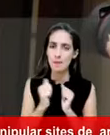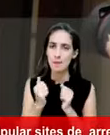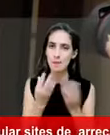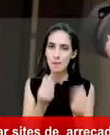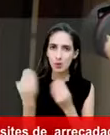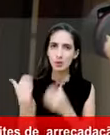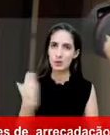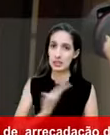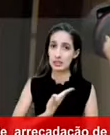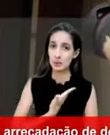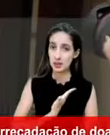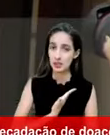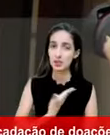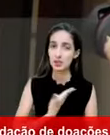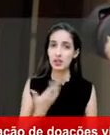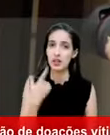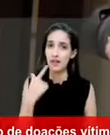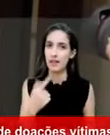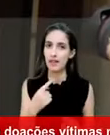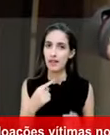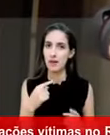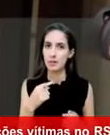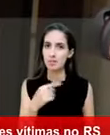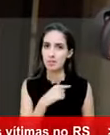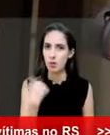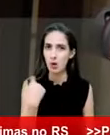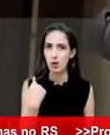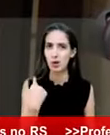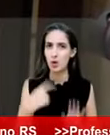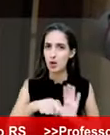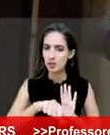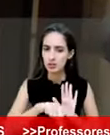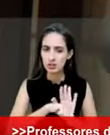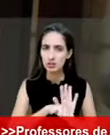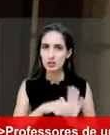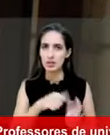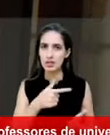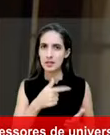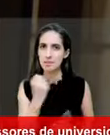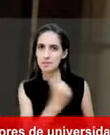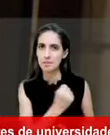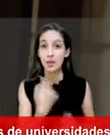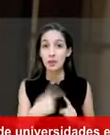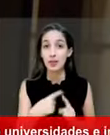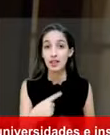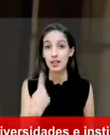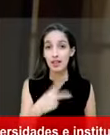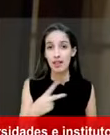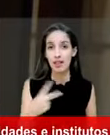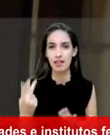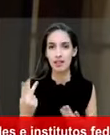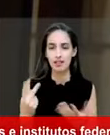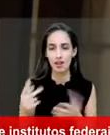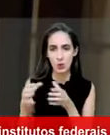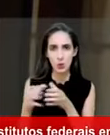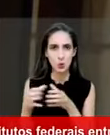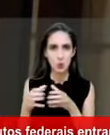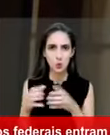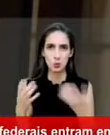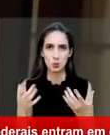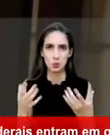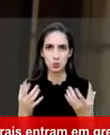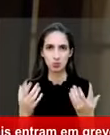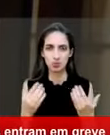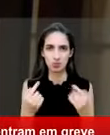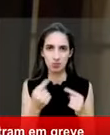num crime político porque os seus adversários não a venceram no debate. Um grupo político que foi capaz